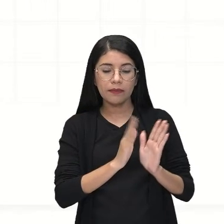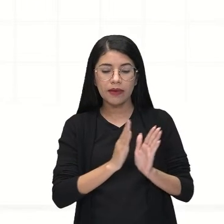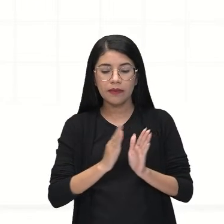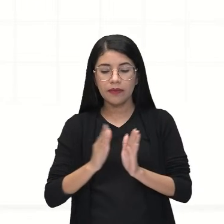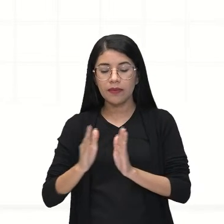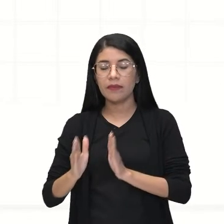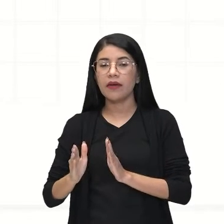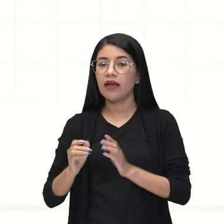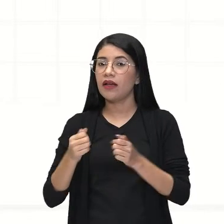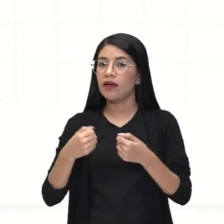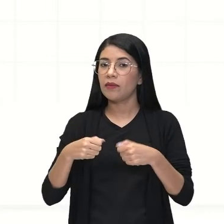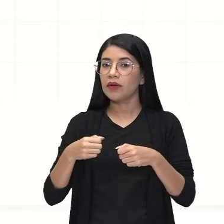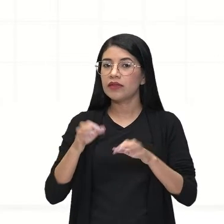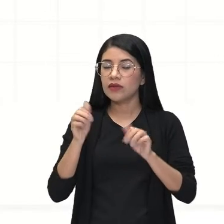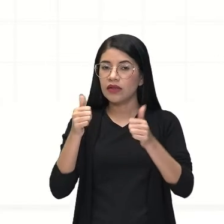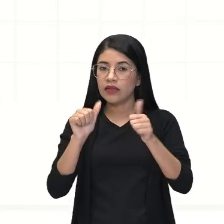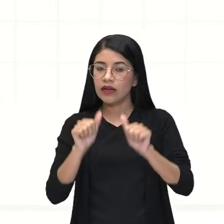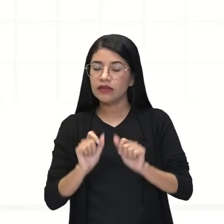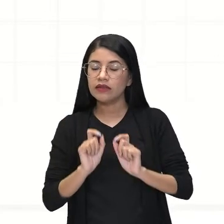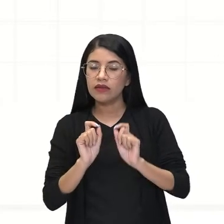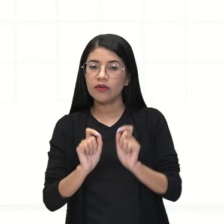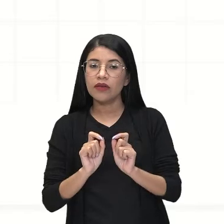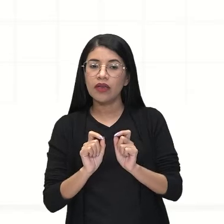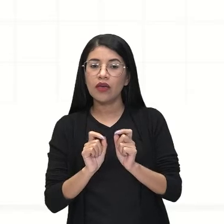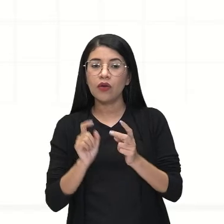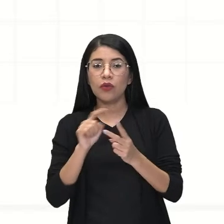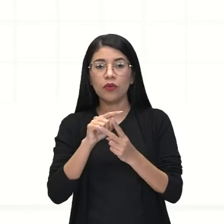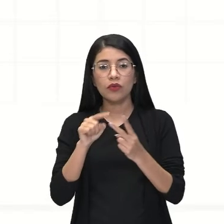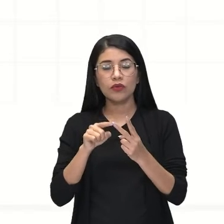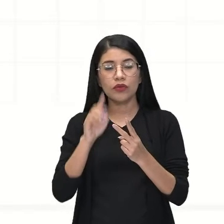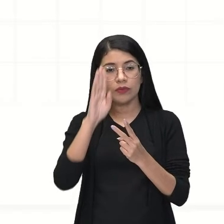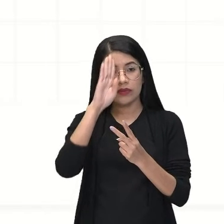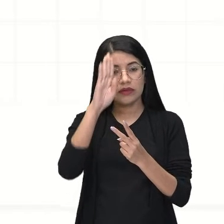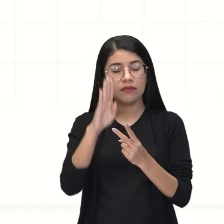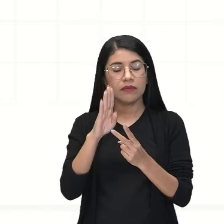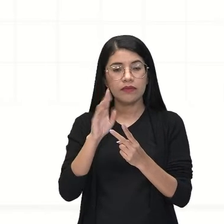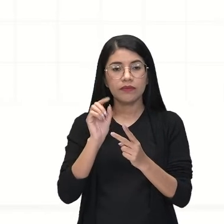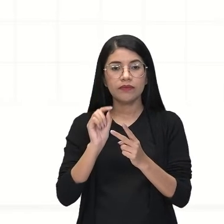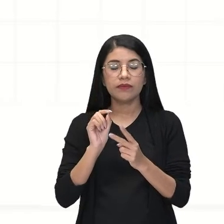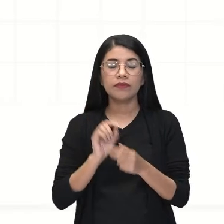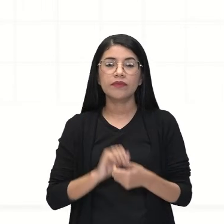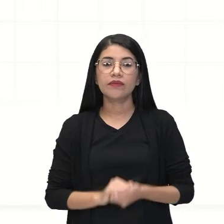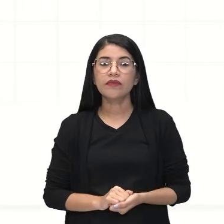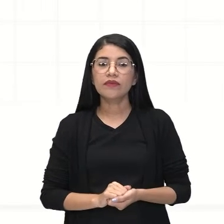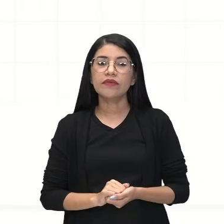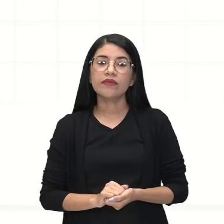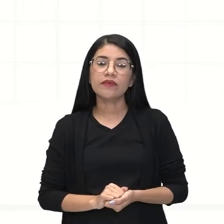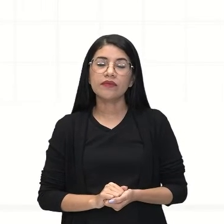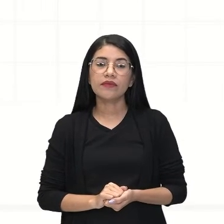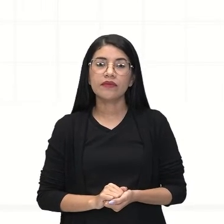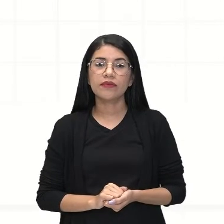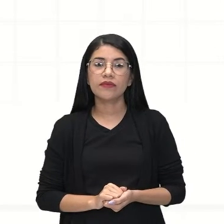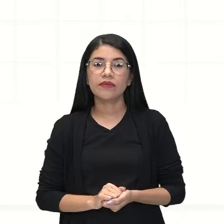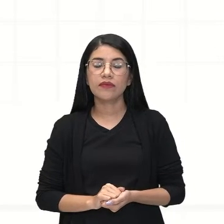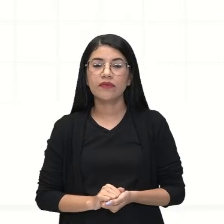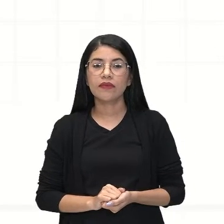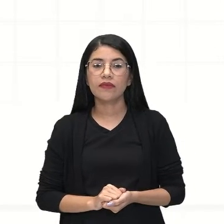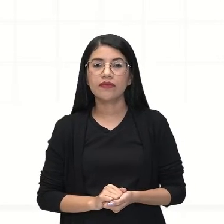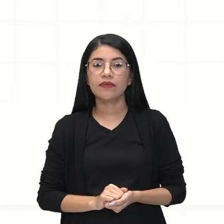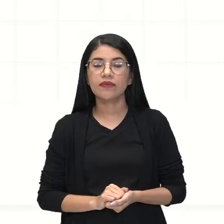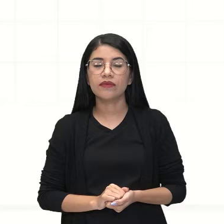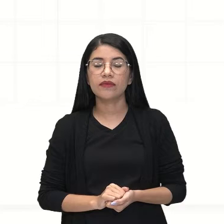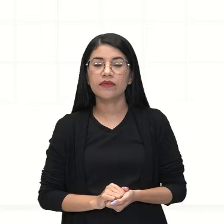precisar verificar os 2 termos do centro, né? Então, é como se a gente tivesse assim, ó,